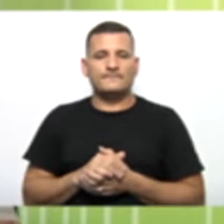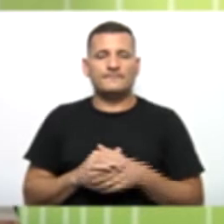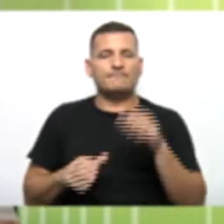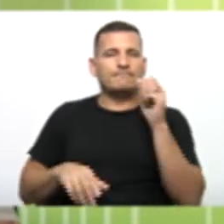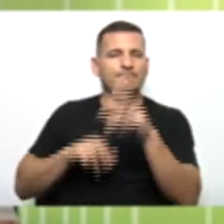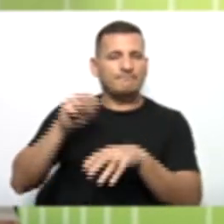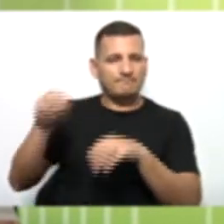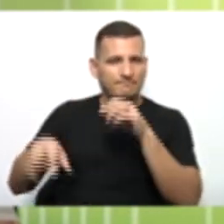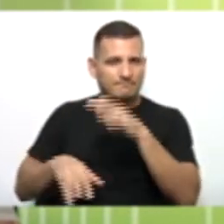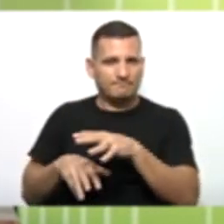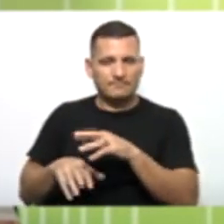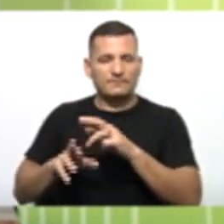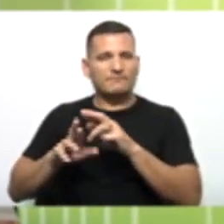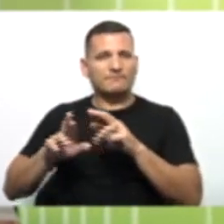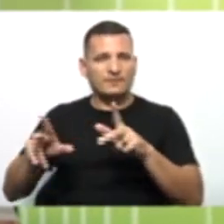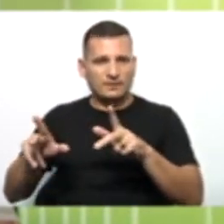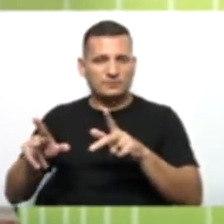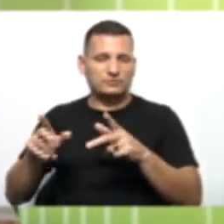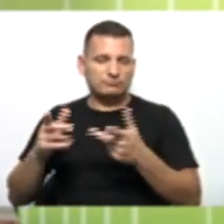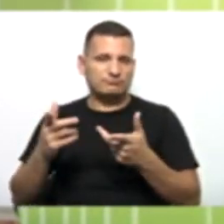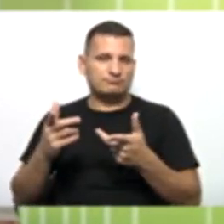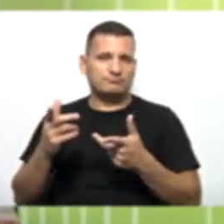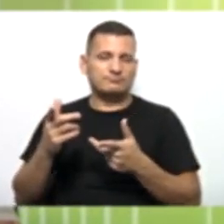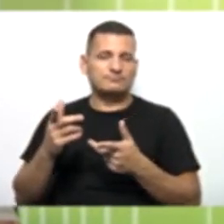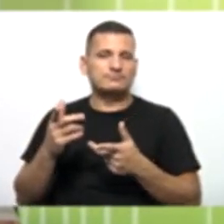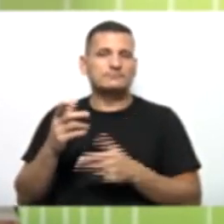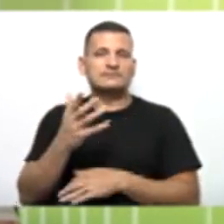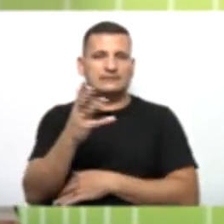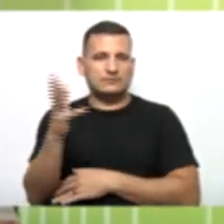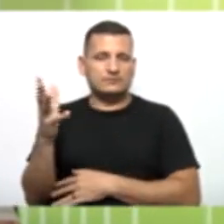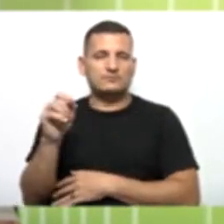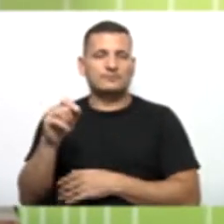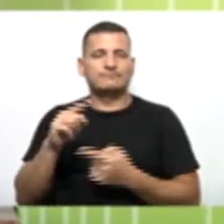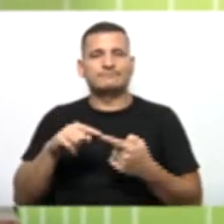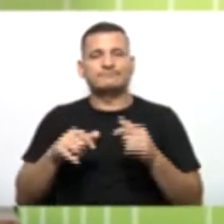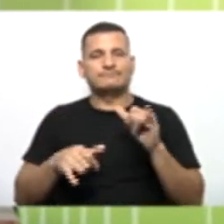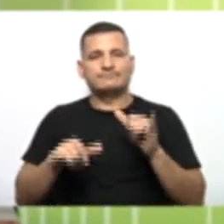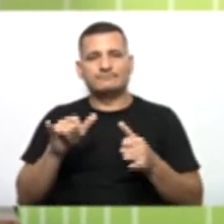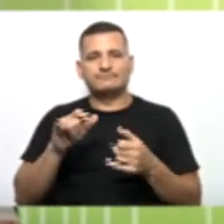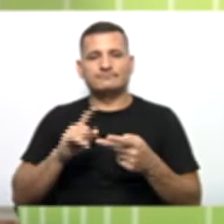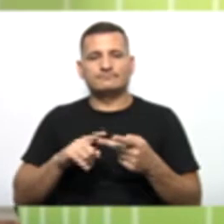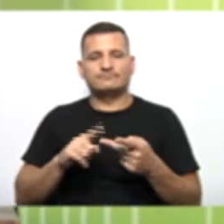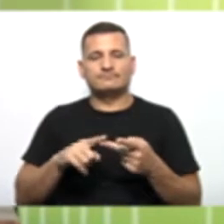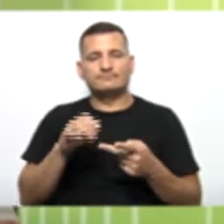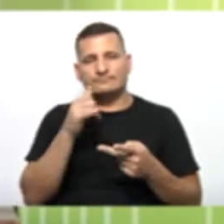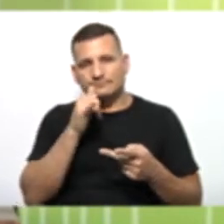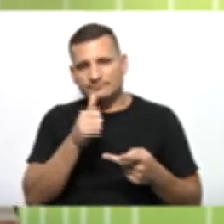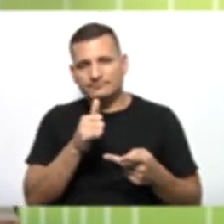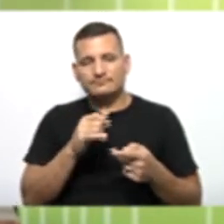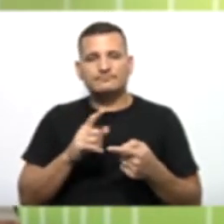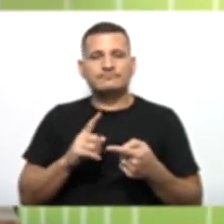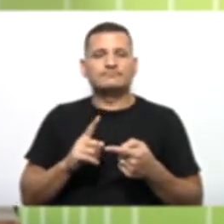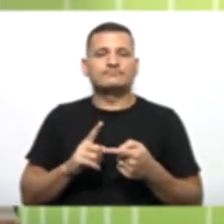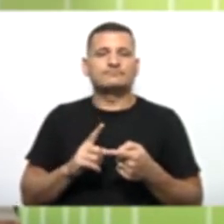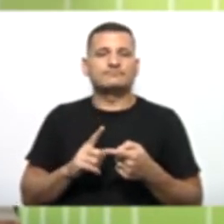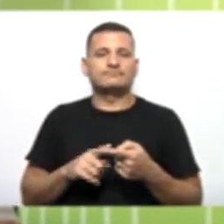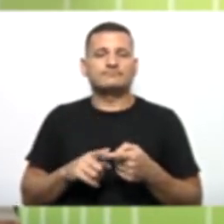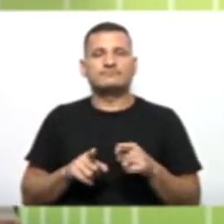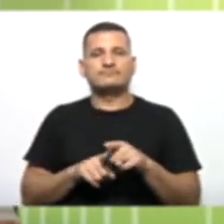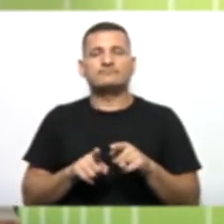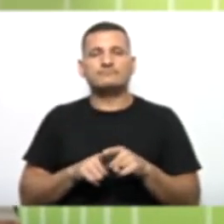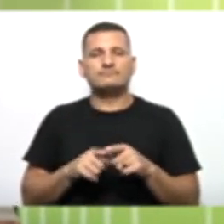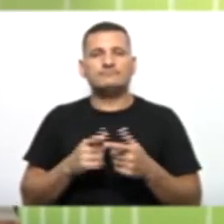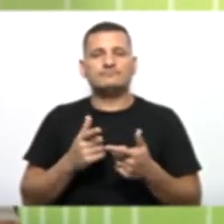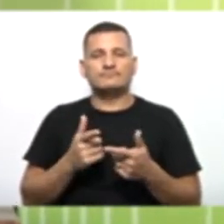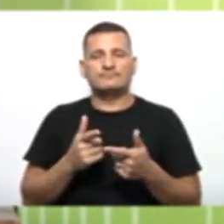resíduos que são muito diferentes como aqueles da natureza. Produtos químicos, aparelhos eletrônicos e até mesmo elementos